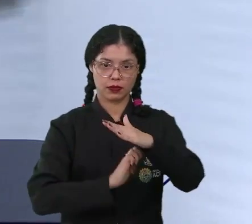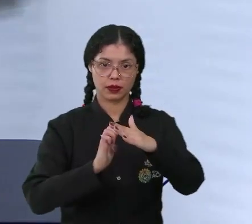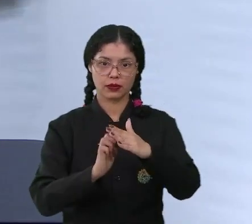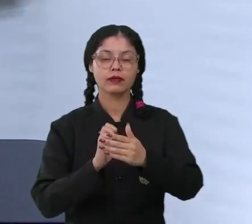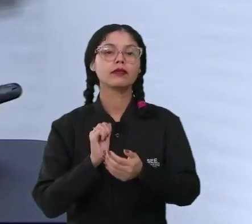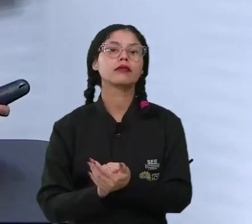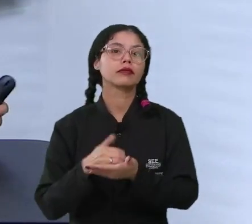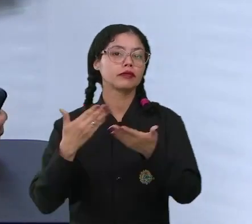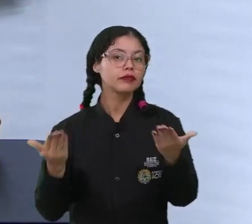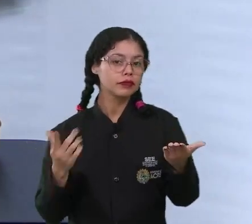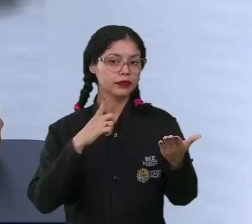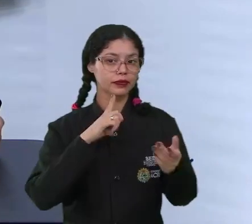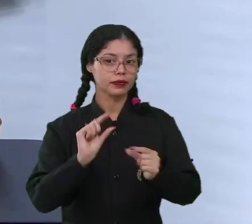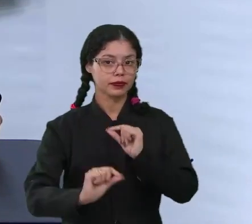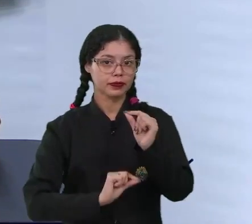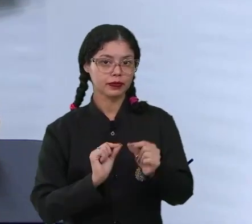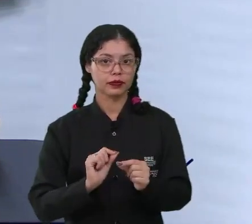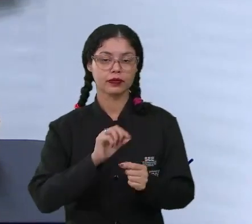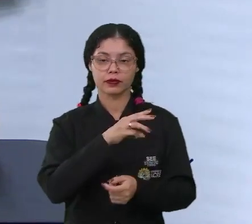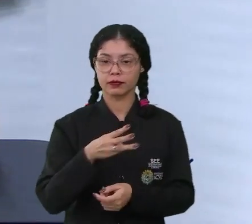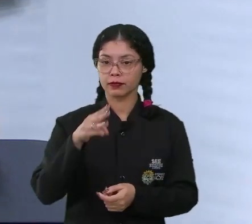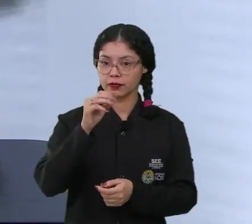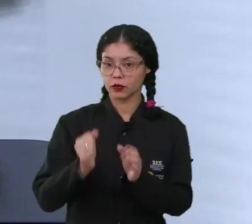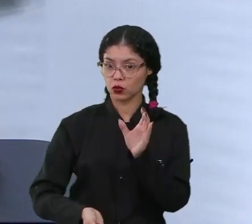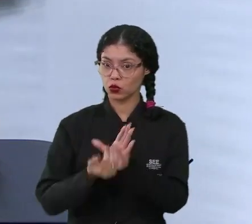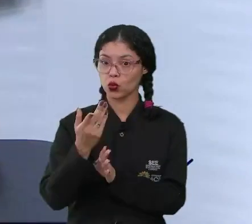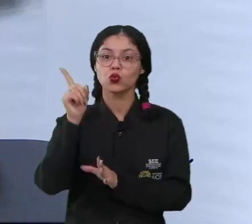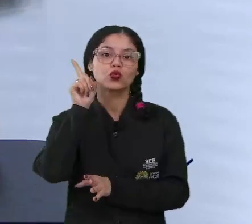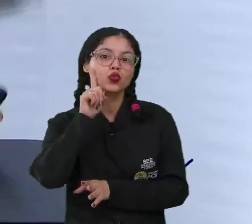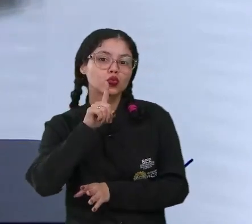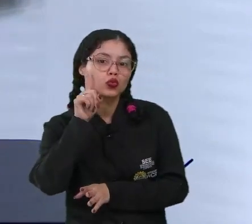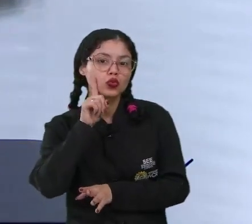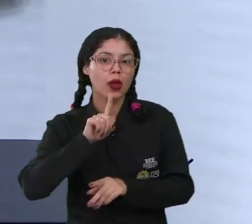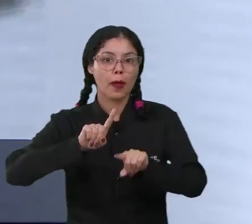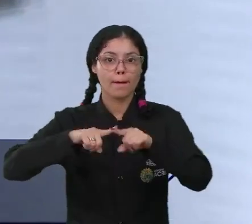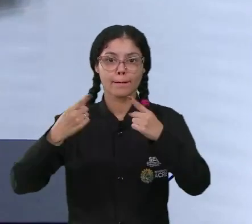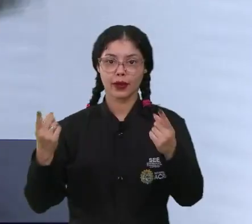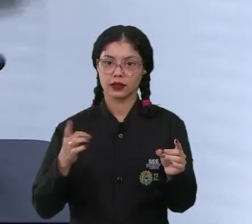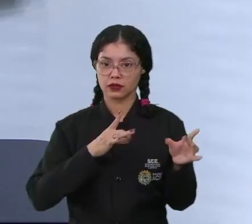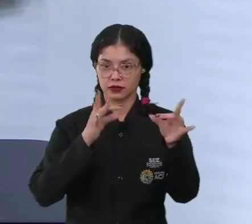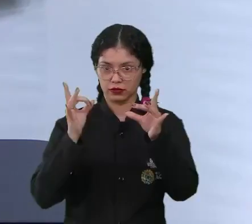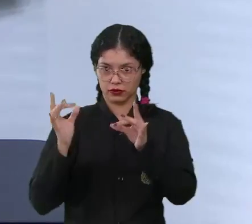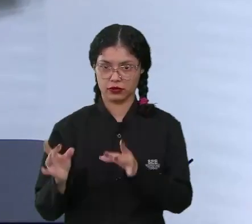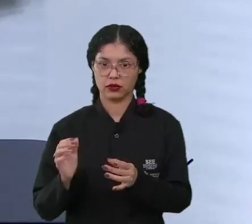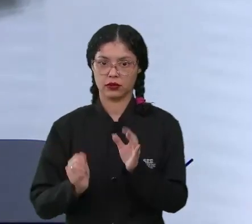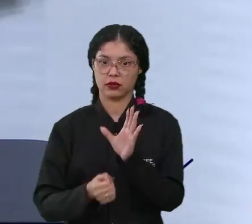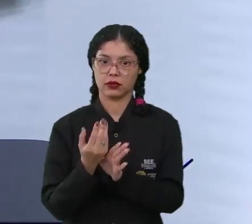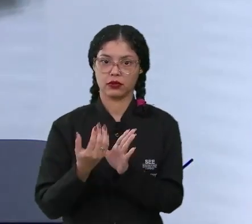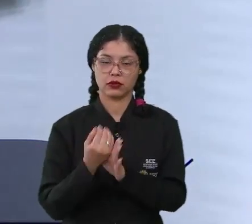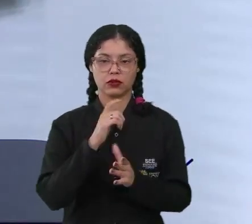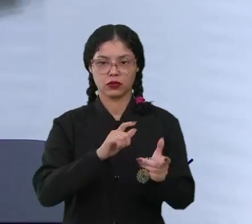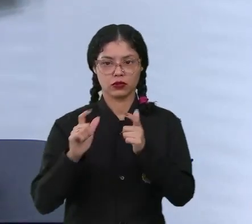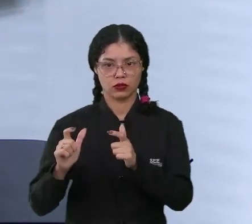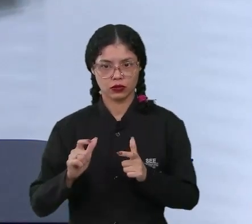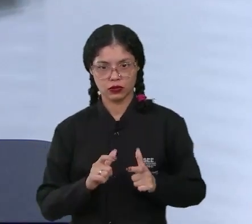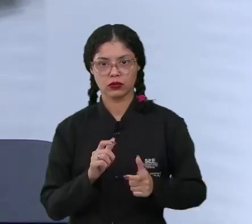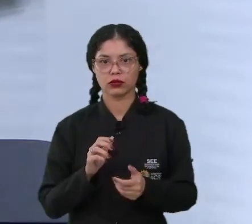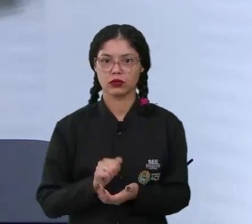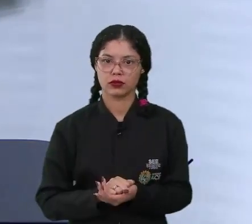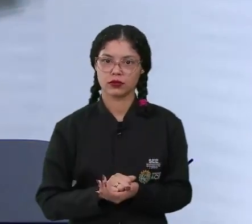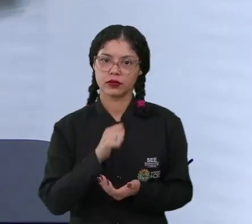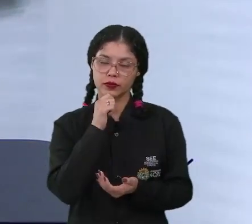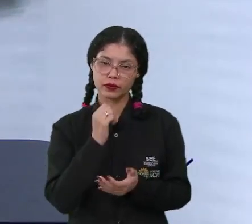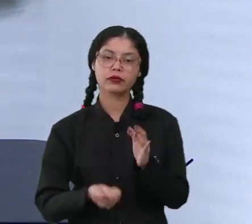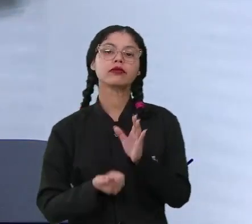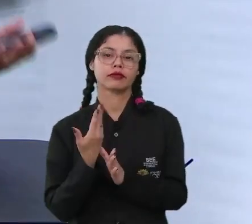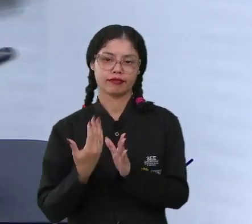Essa empresa, ela tem a matriz nos Estados Unidos, mas ela vende produtos em várias partes do mundo e